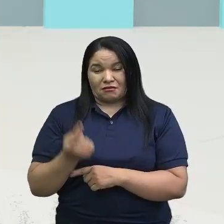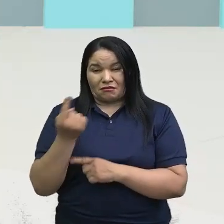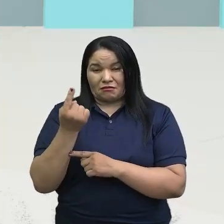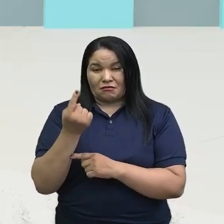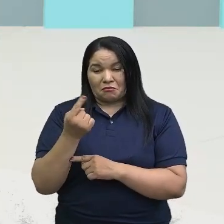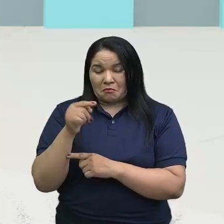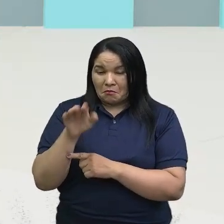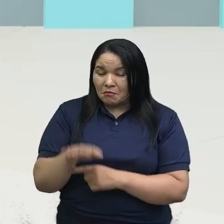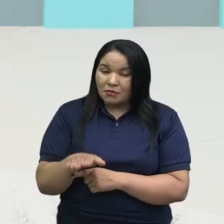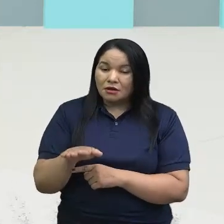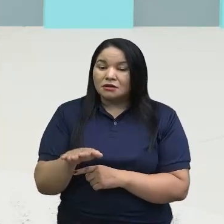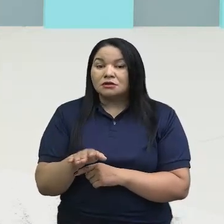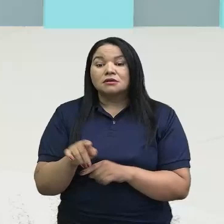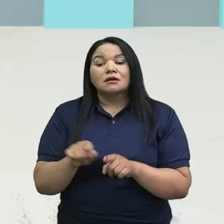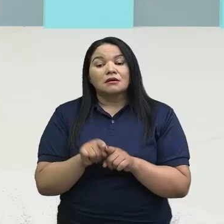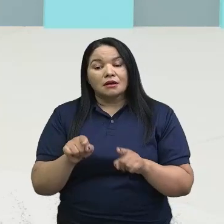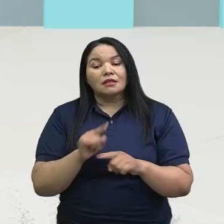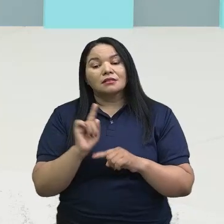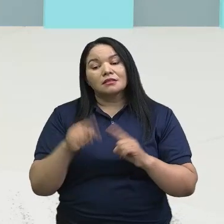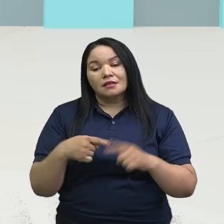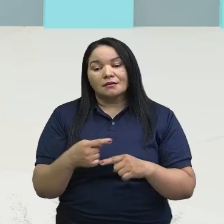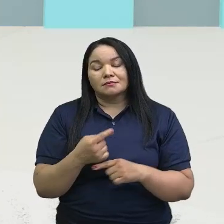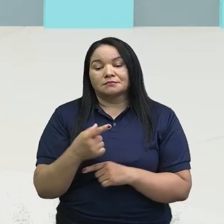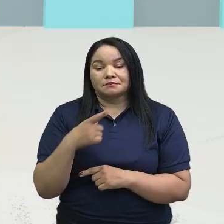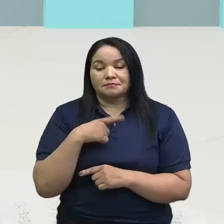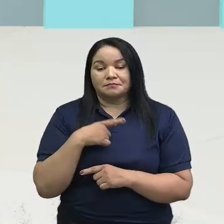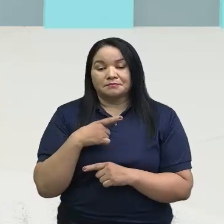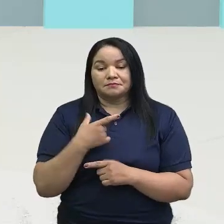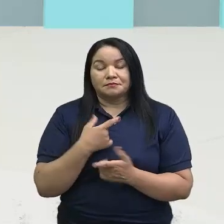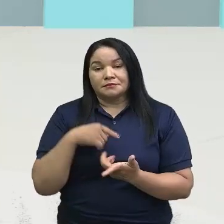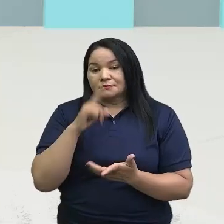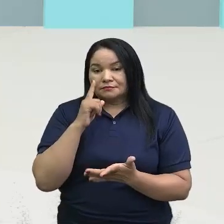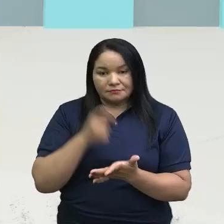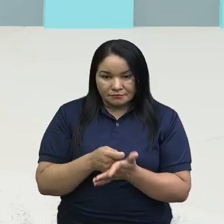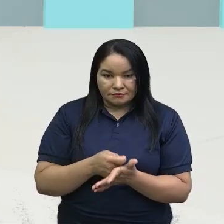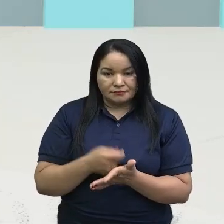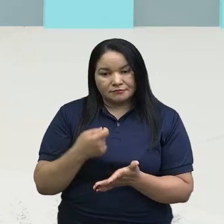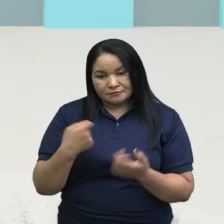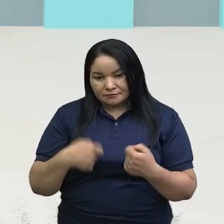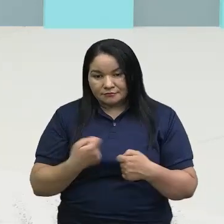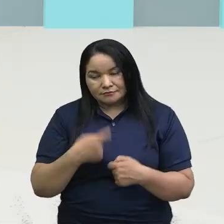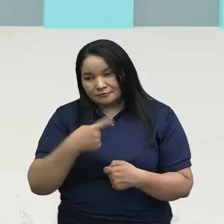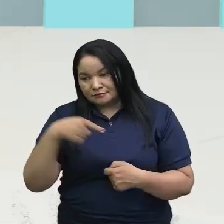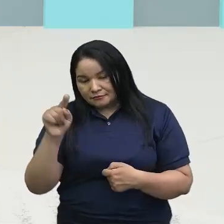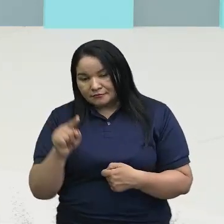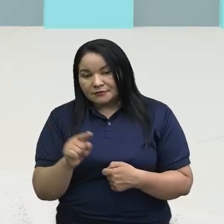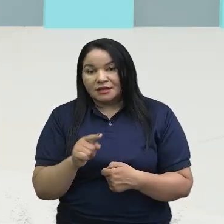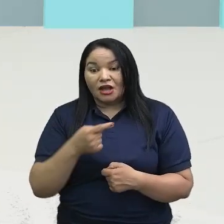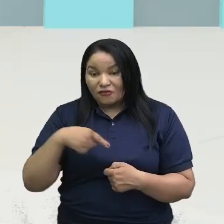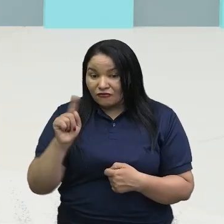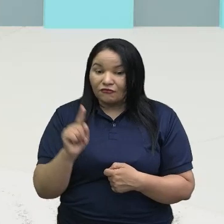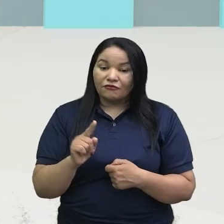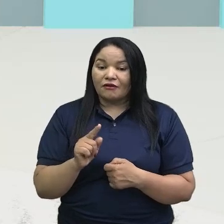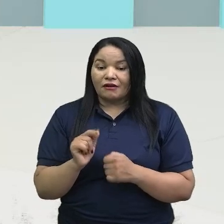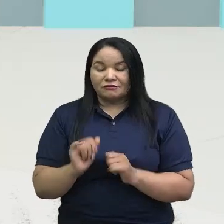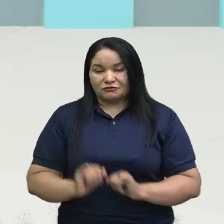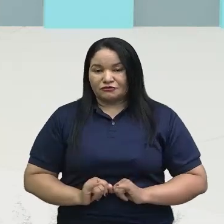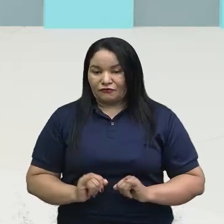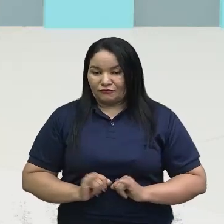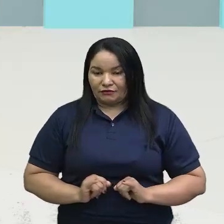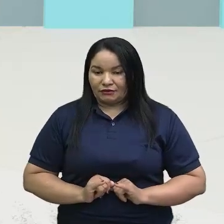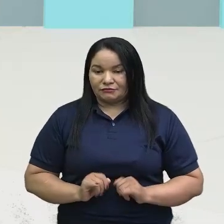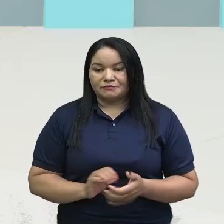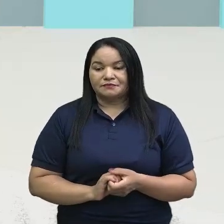alta. E aí ela tem que decidir sair. E ela vai sofrendo. Então, por isso